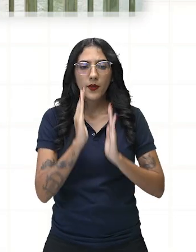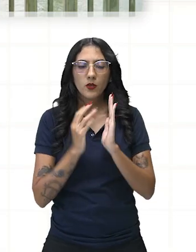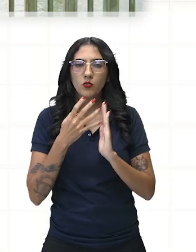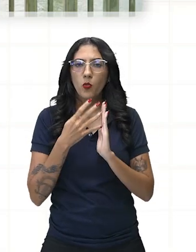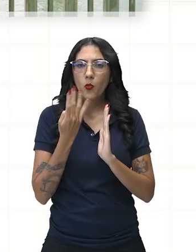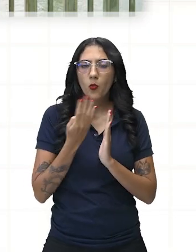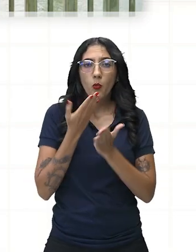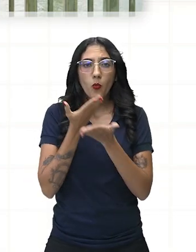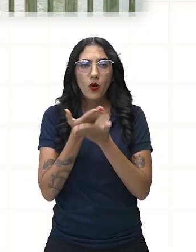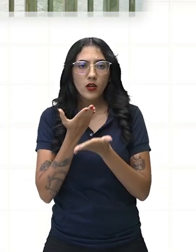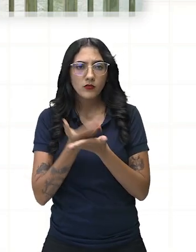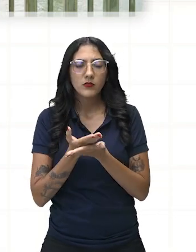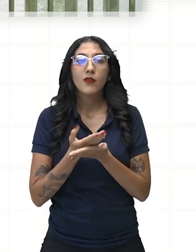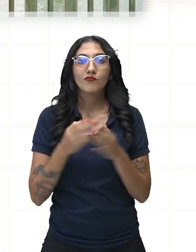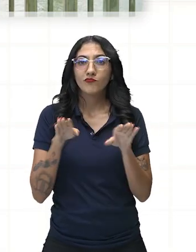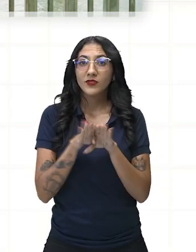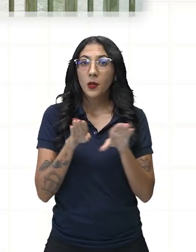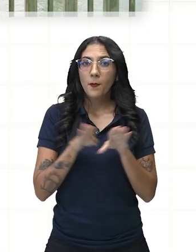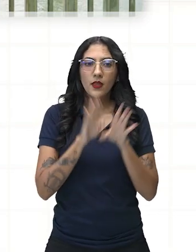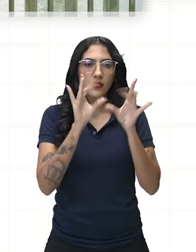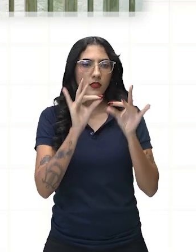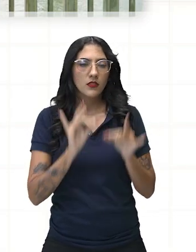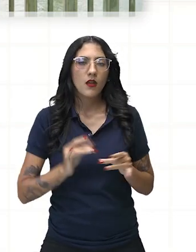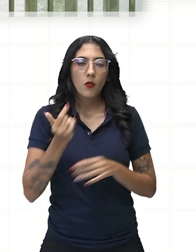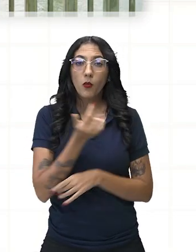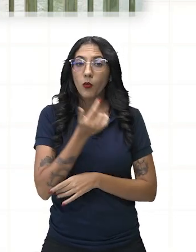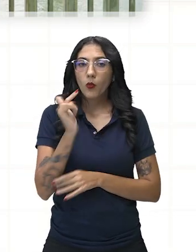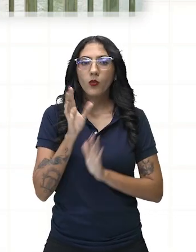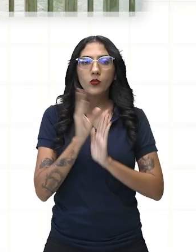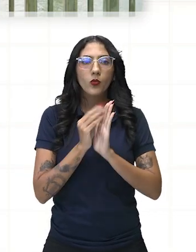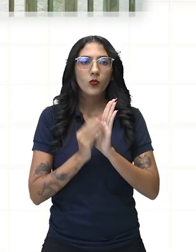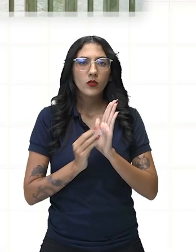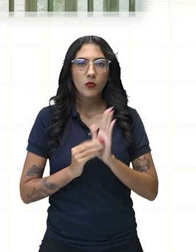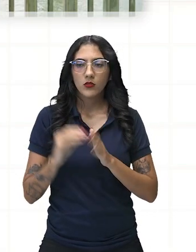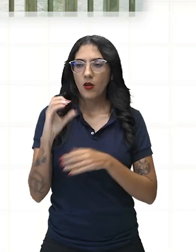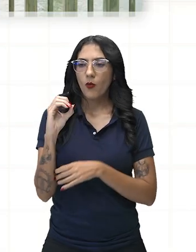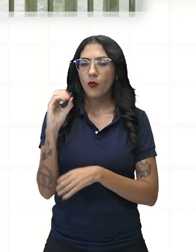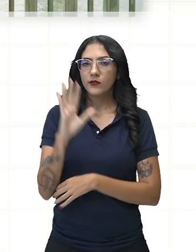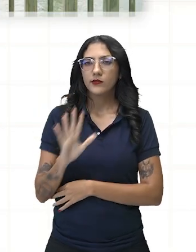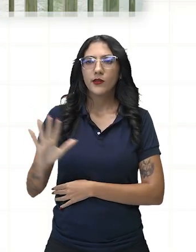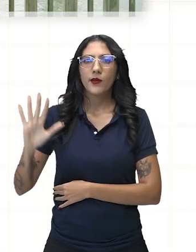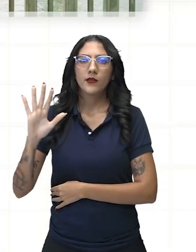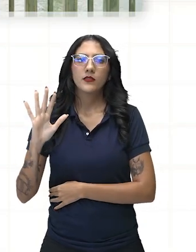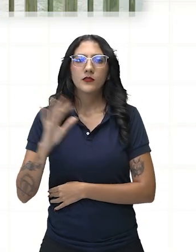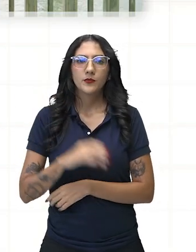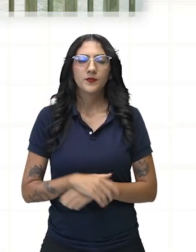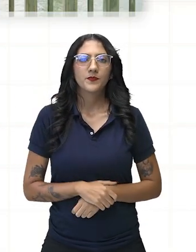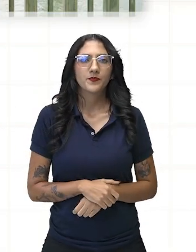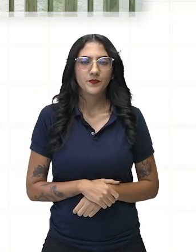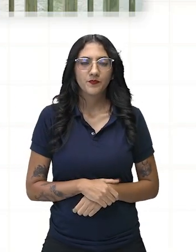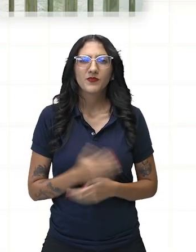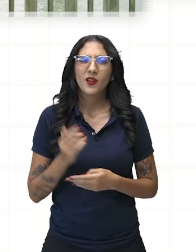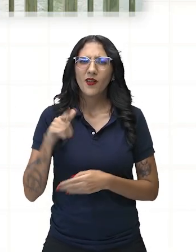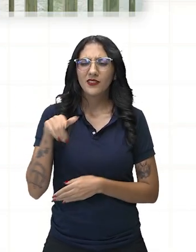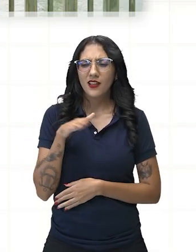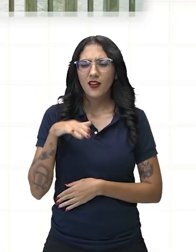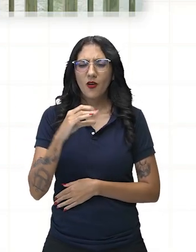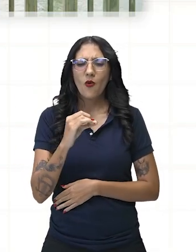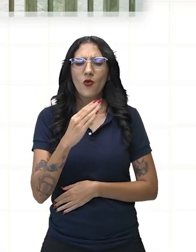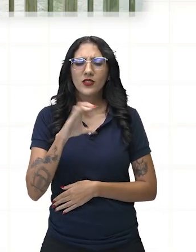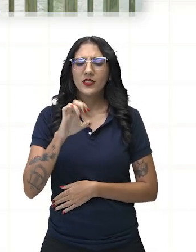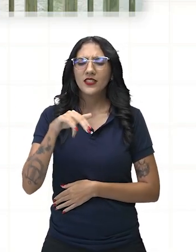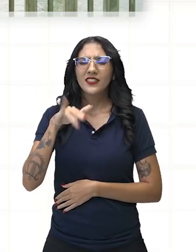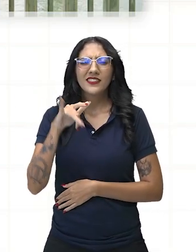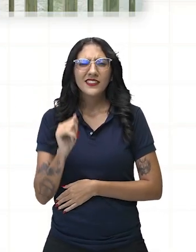4, nós falamos também sobre a Oceania, um continente às vezes